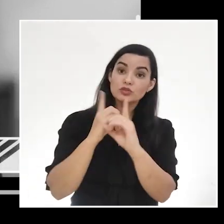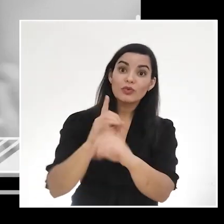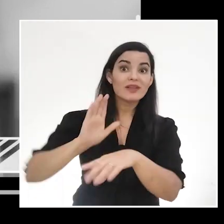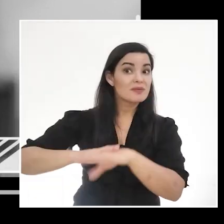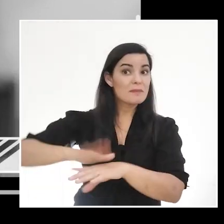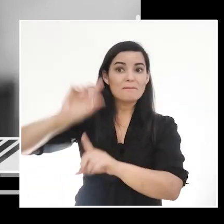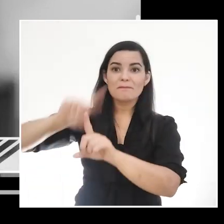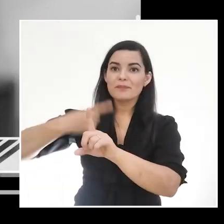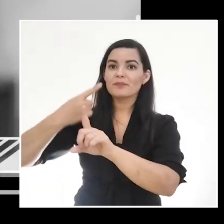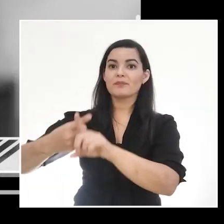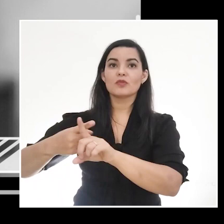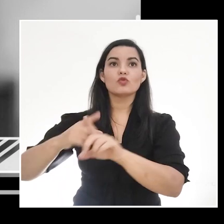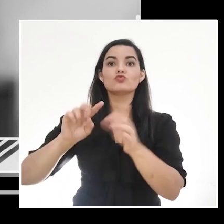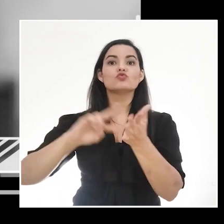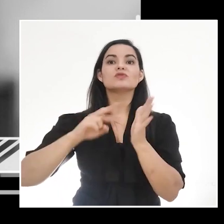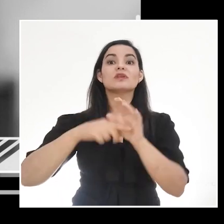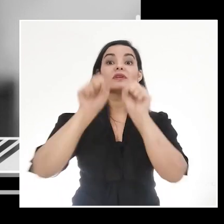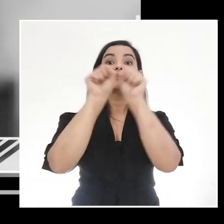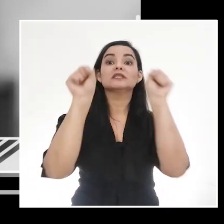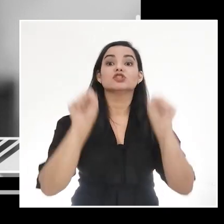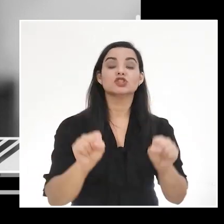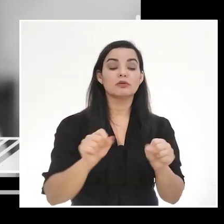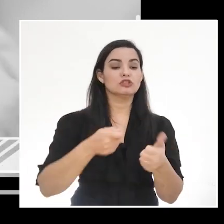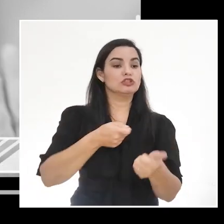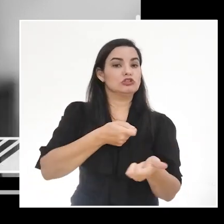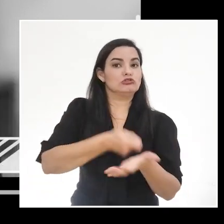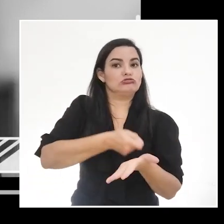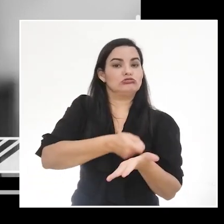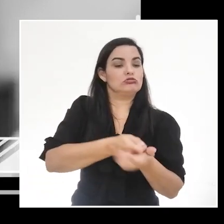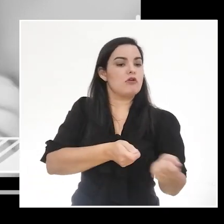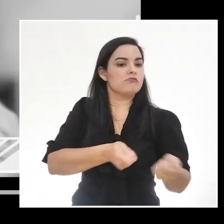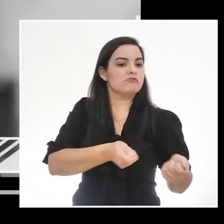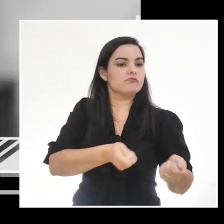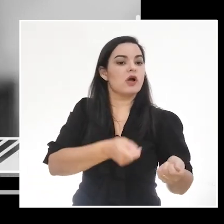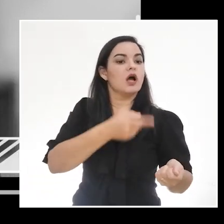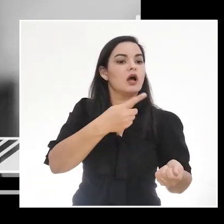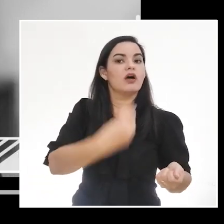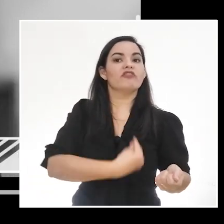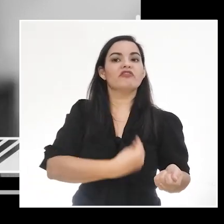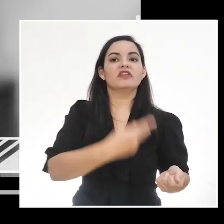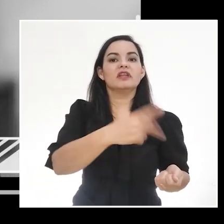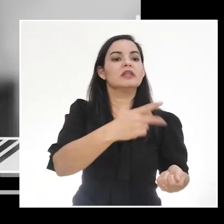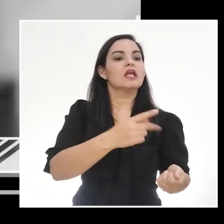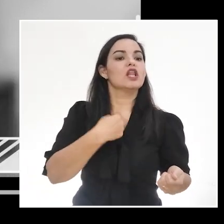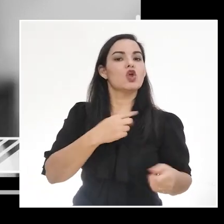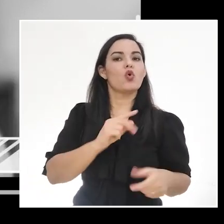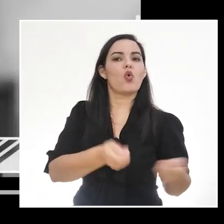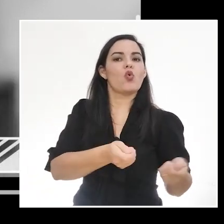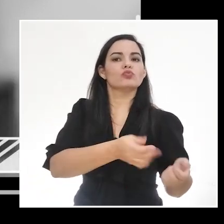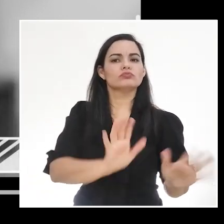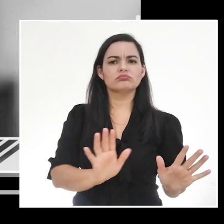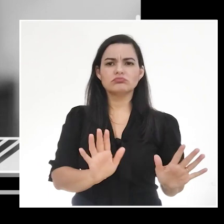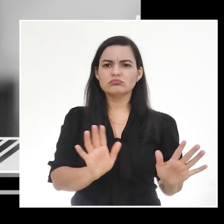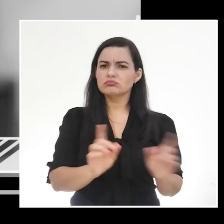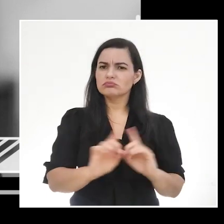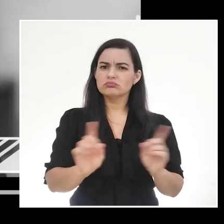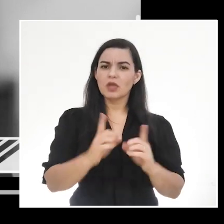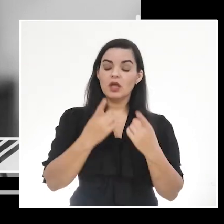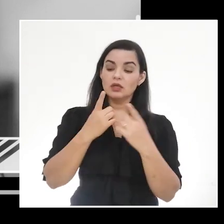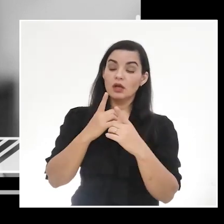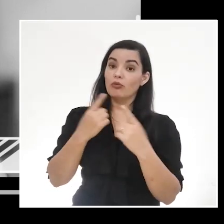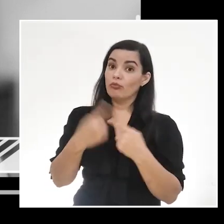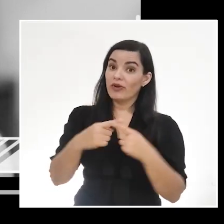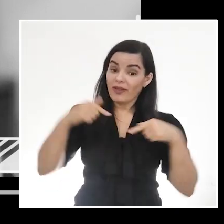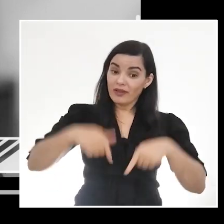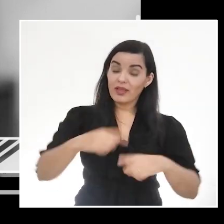conhecimento, apesar da gente transmitir conhecimento. Discipulado não é um sistema de domínio do outro, em que eu